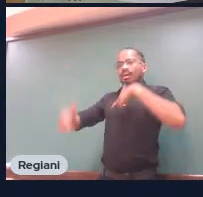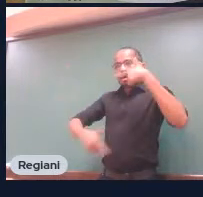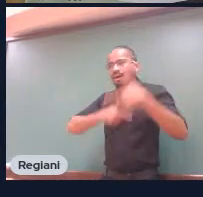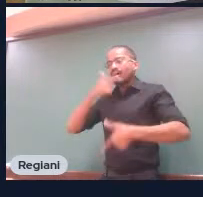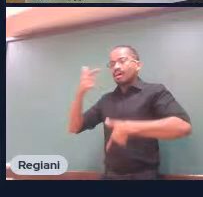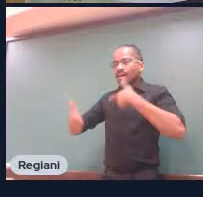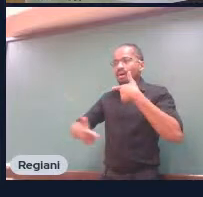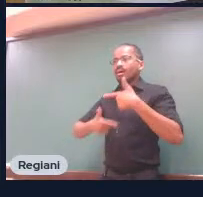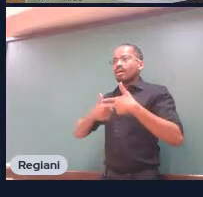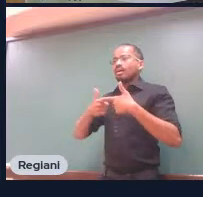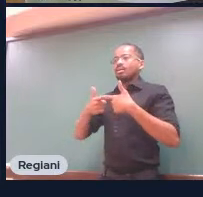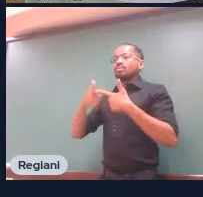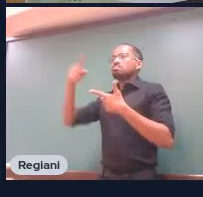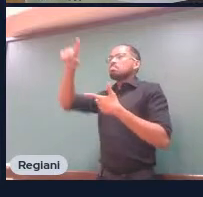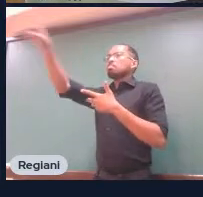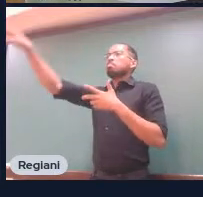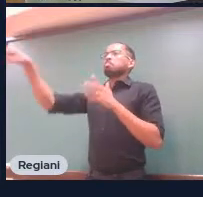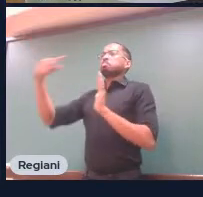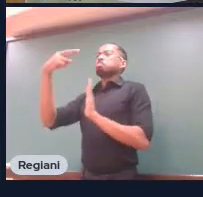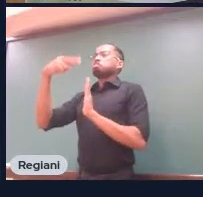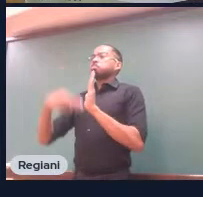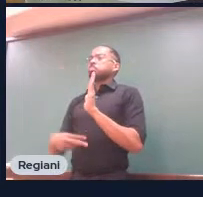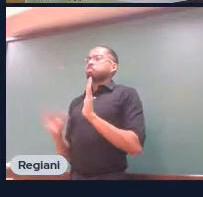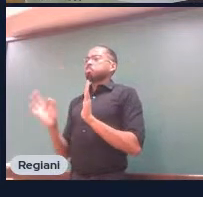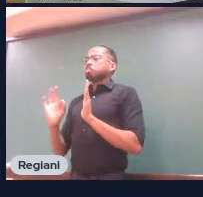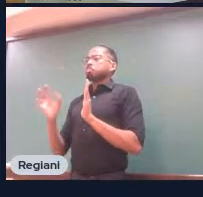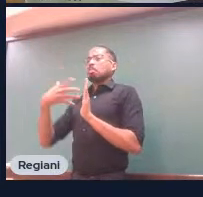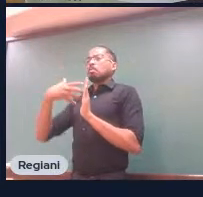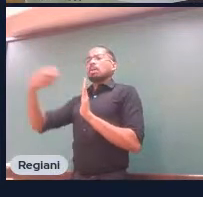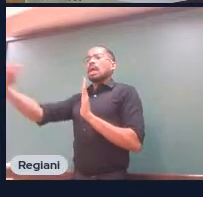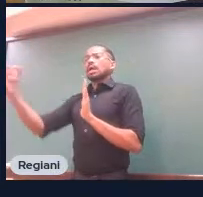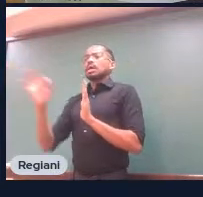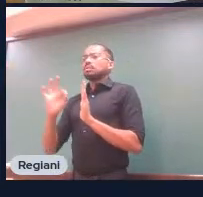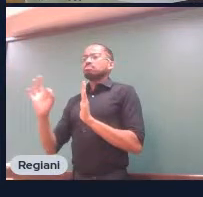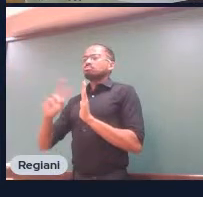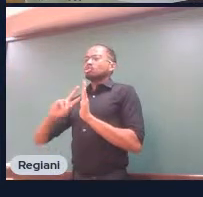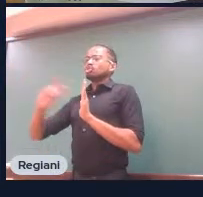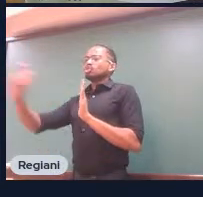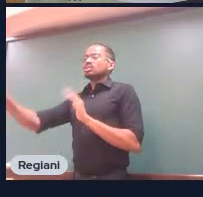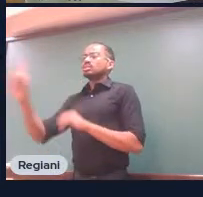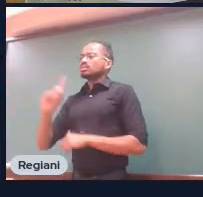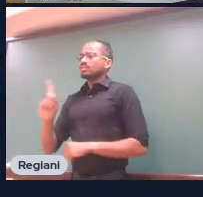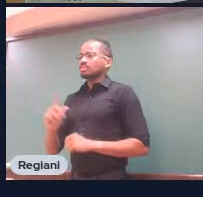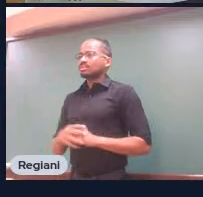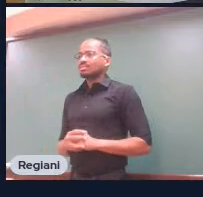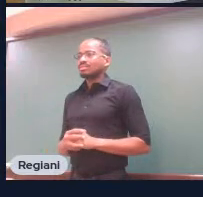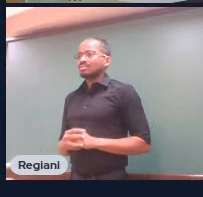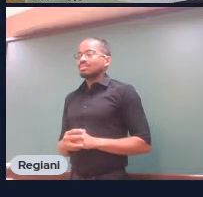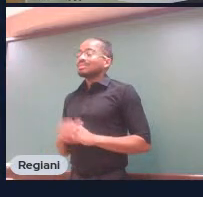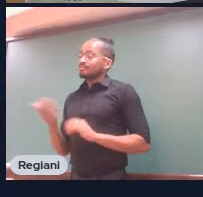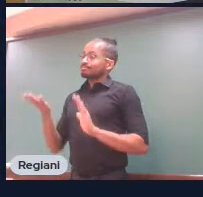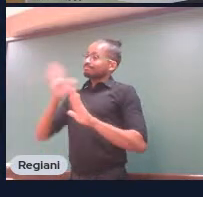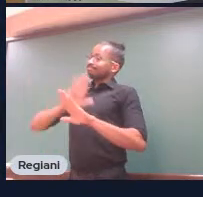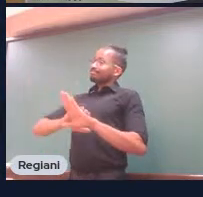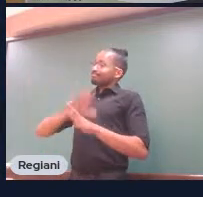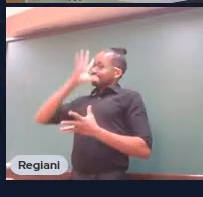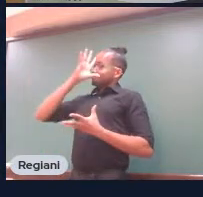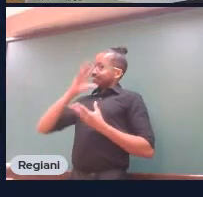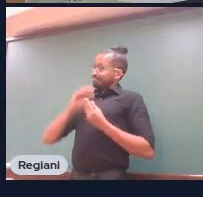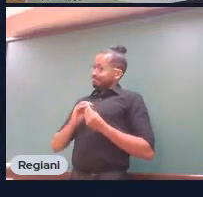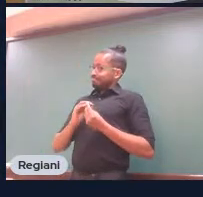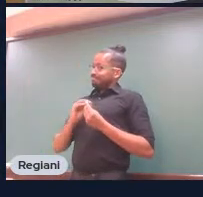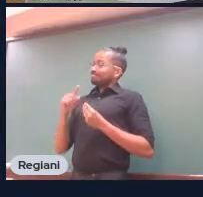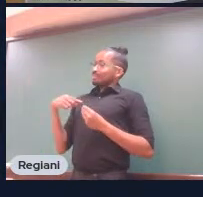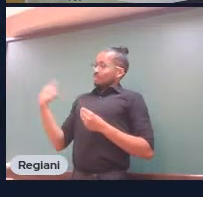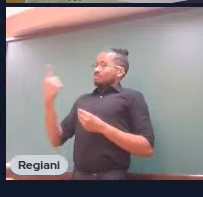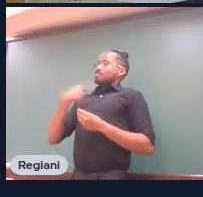que acaba nunca sendo lida, nunca sendo observada. A mensagem, portanto, é também